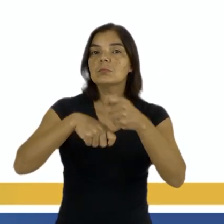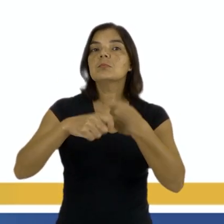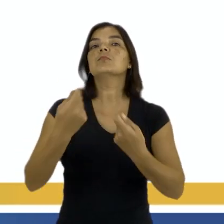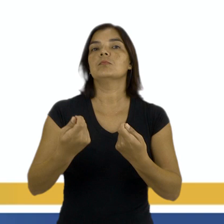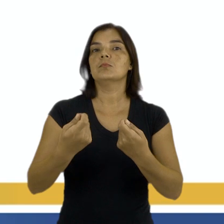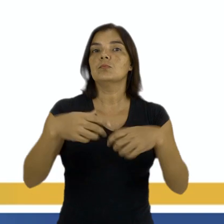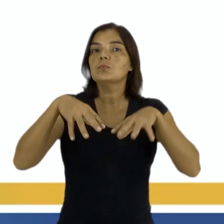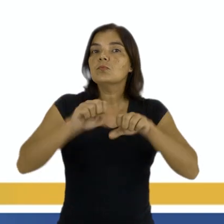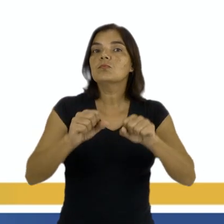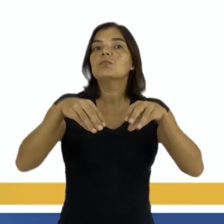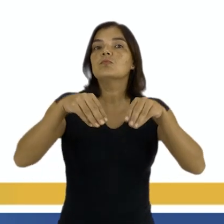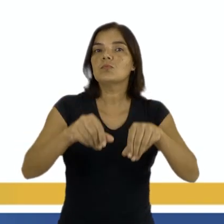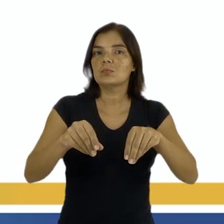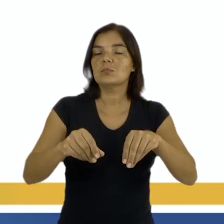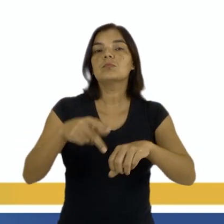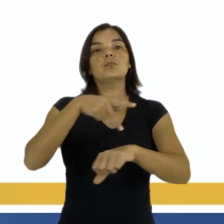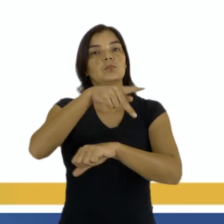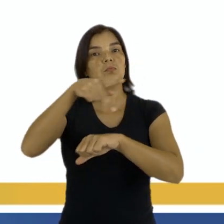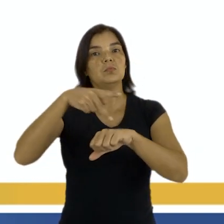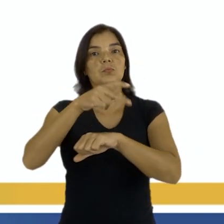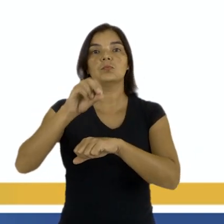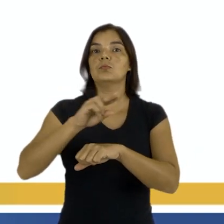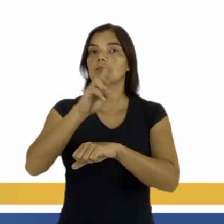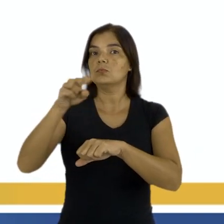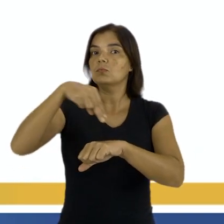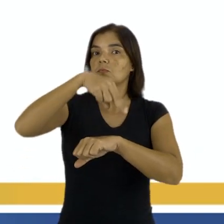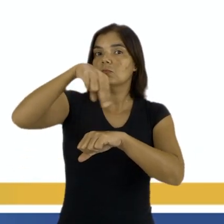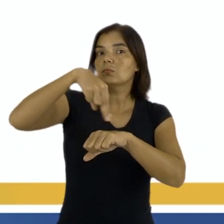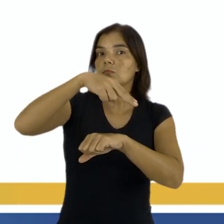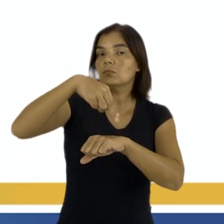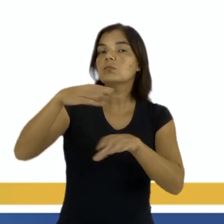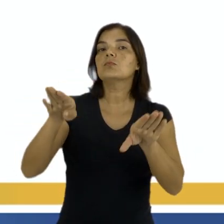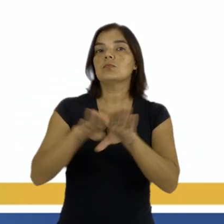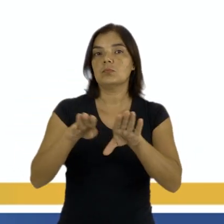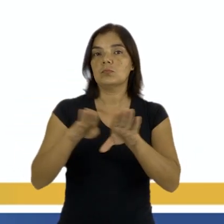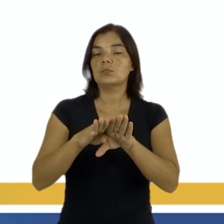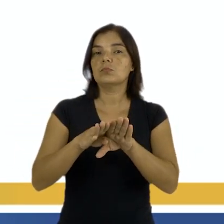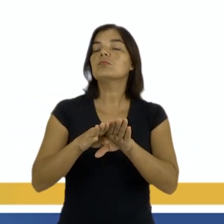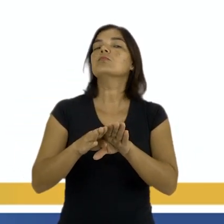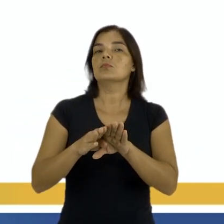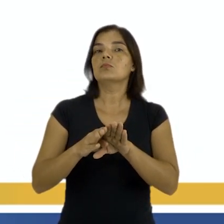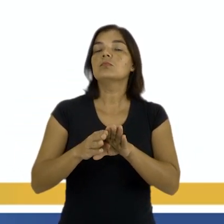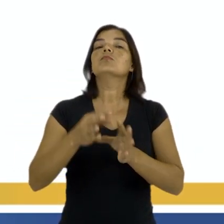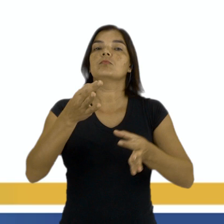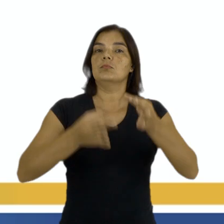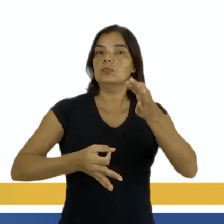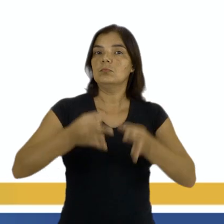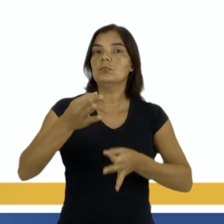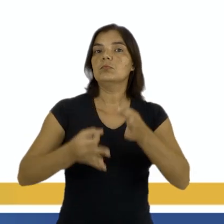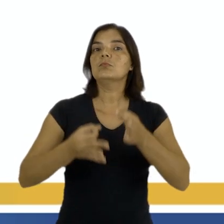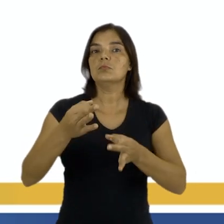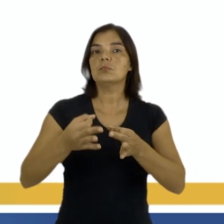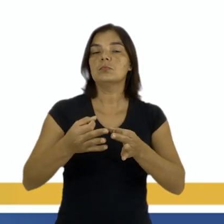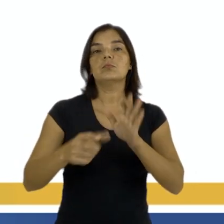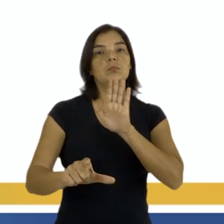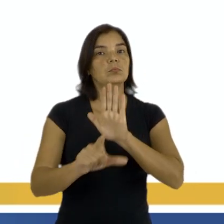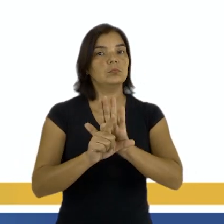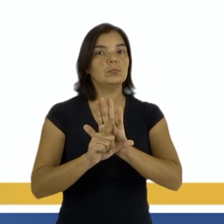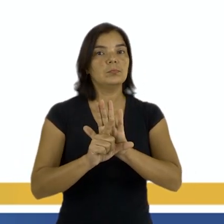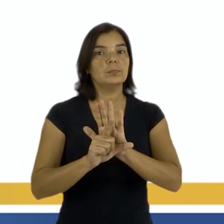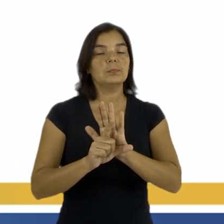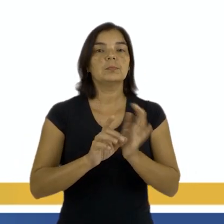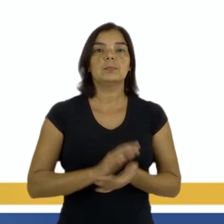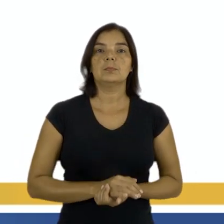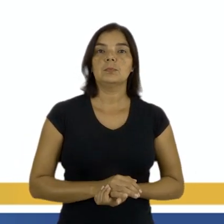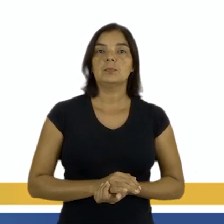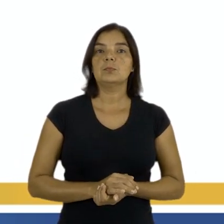determinado território, ou seja, um país ou nação, e o seu ordenamento jurídico, as nossas leis.